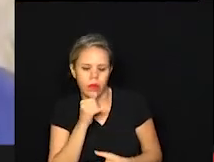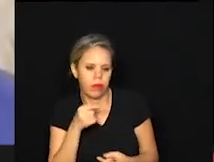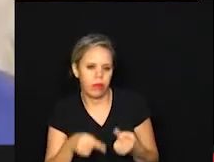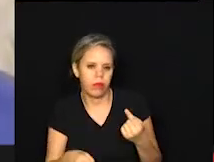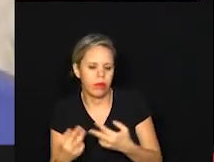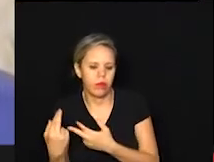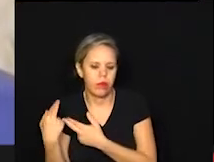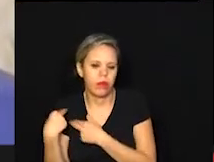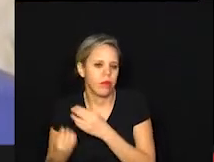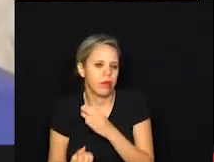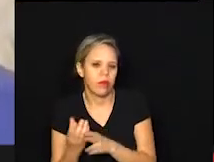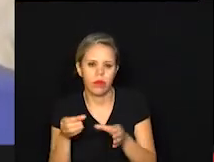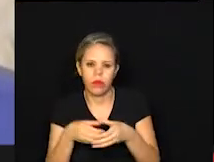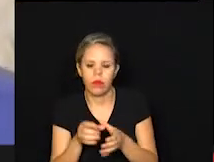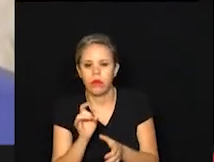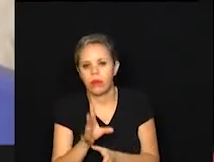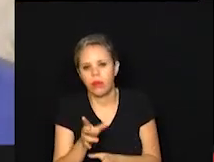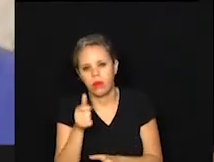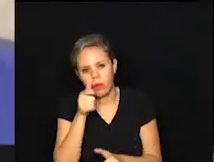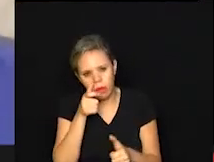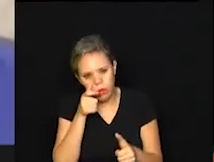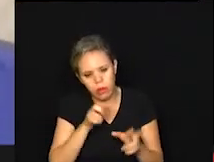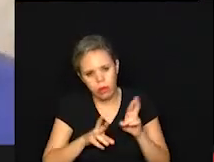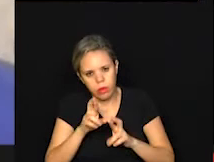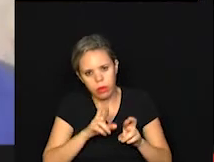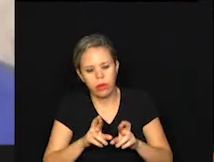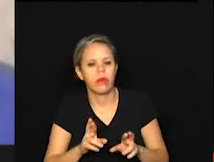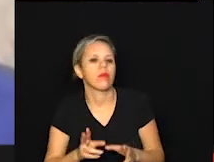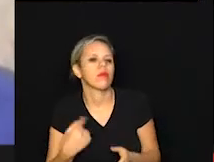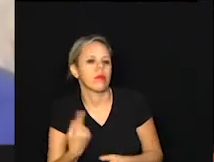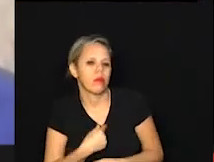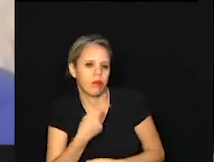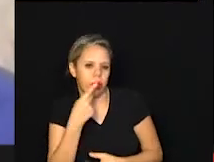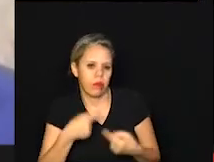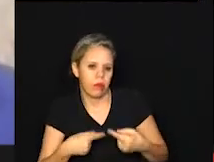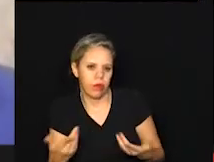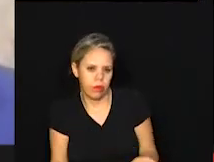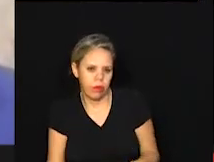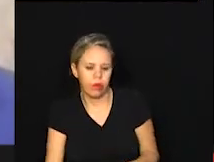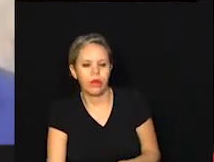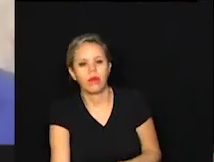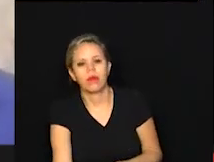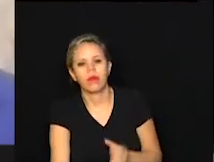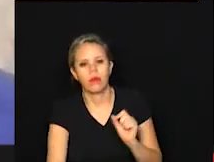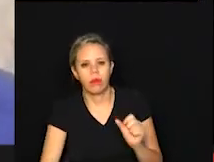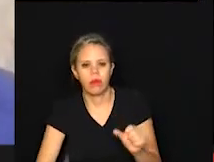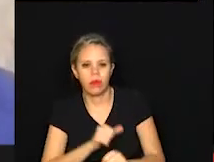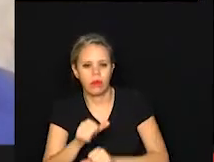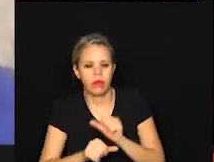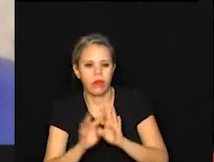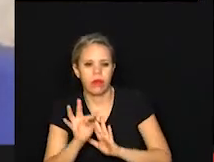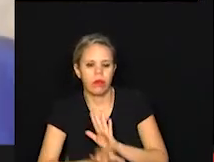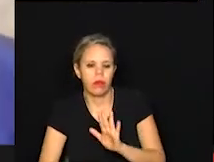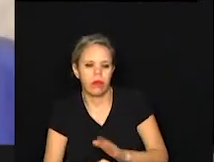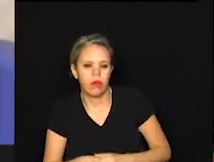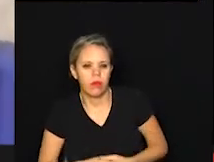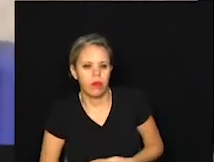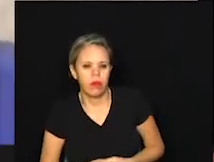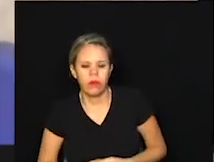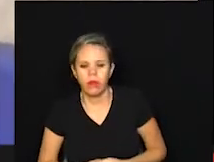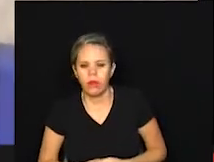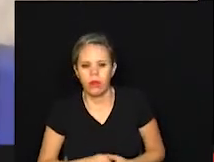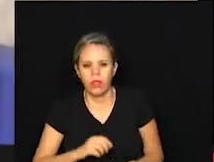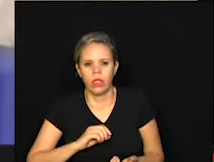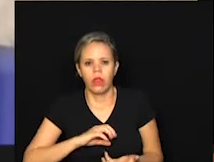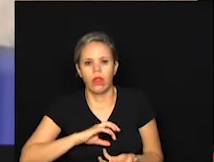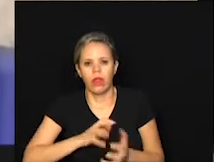a criação de uma comissão no âmbito do que nós estamos discutindo aqui, que é a alteração do texto da reforma